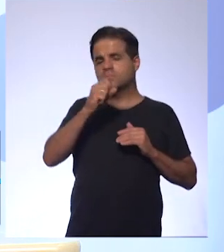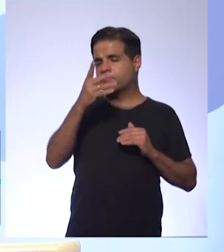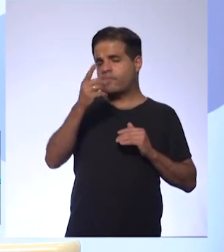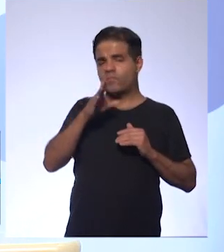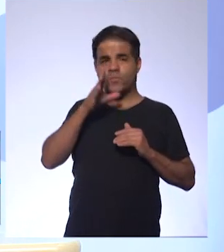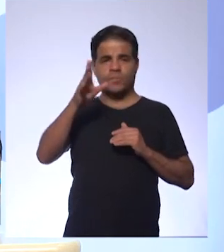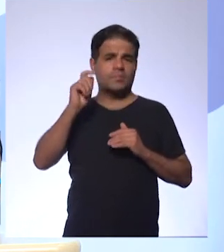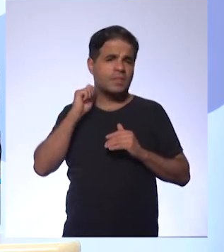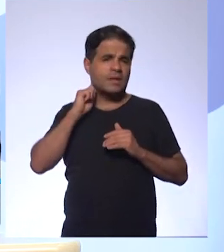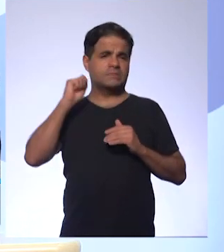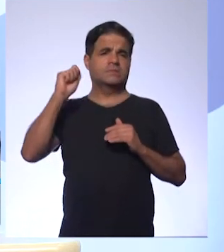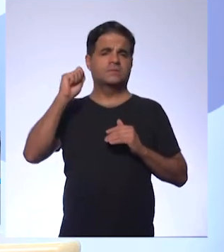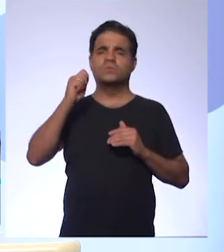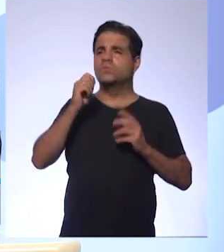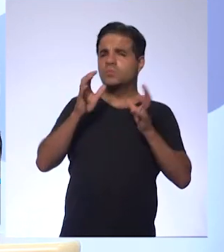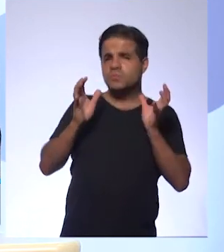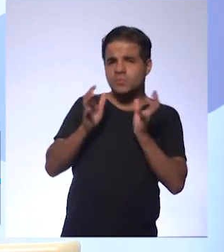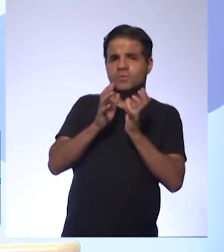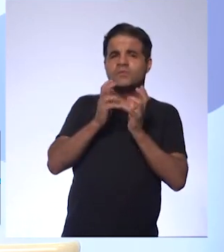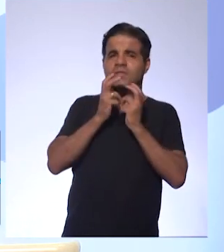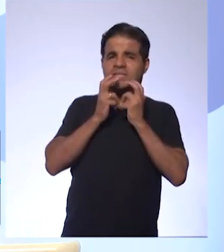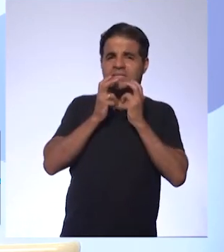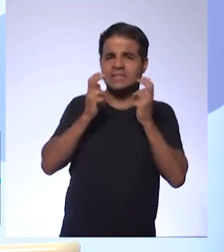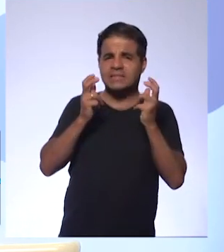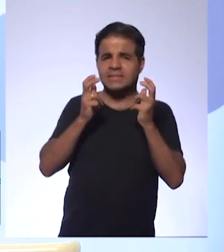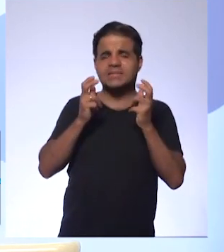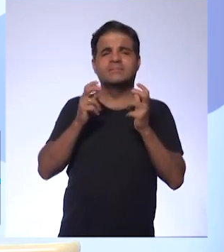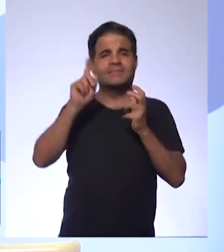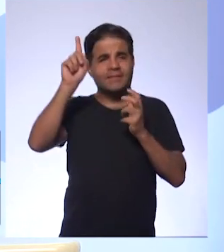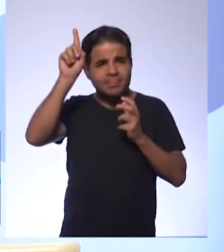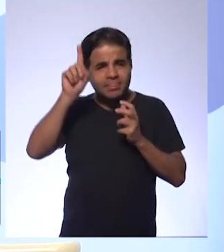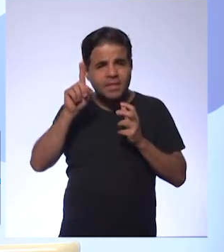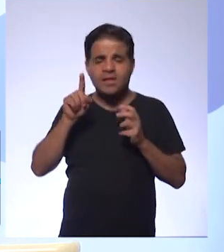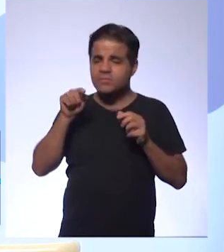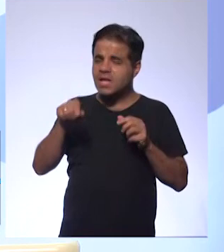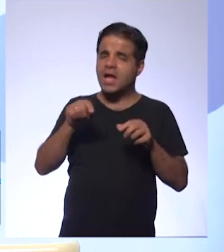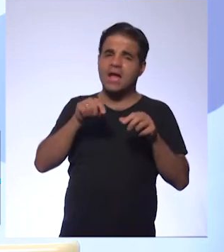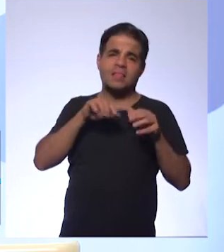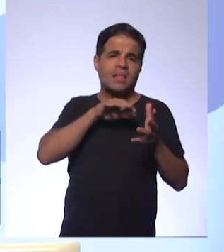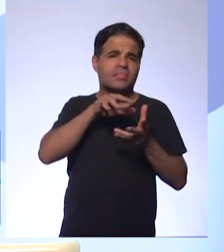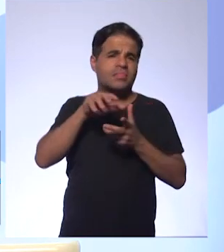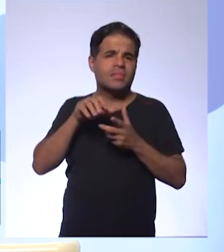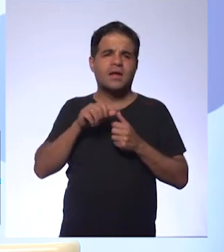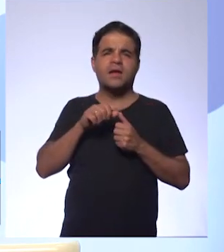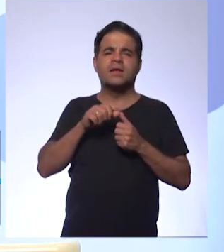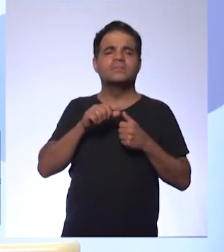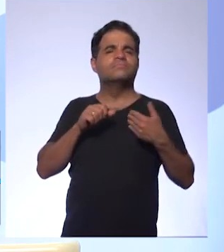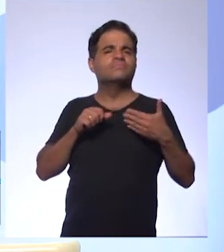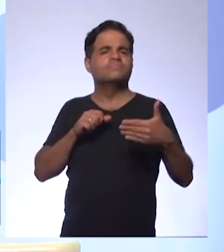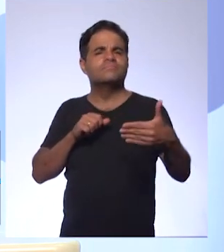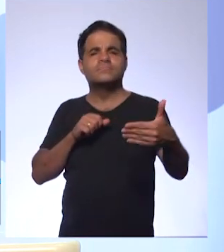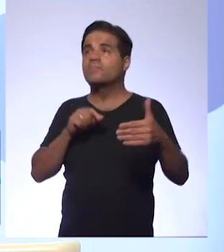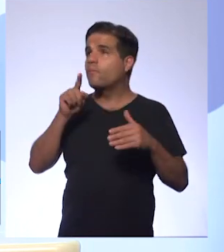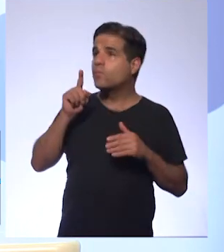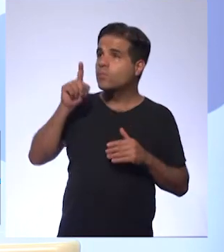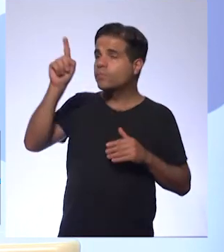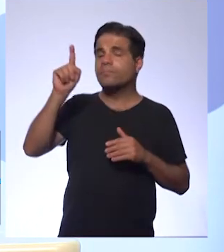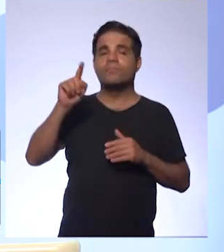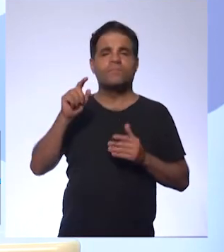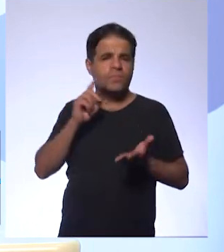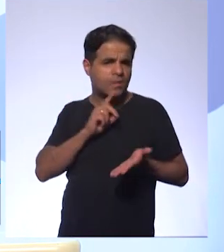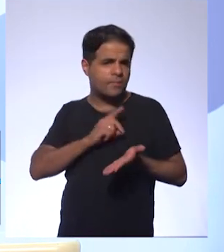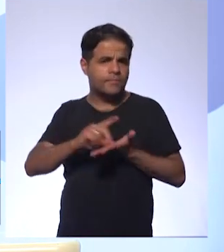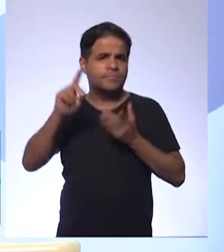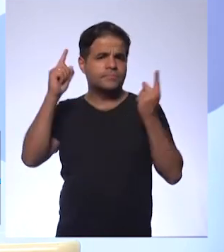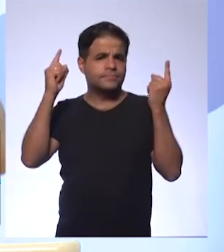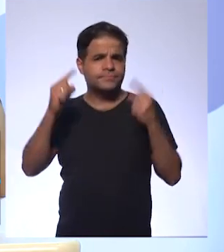forca, o povo grita, ele é Deus na terra, né? E Oliver Cromwell diz, não, ele é o seu inimigo,